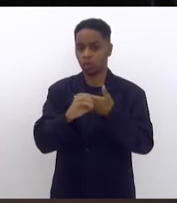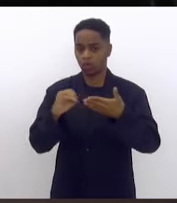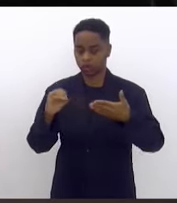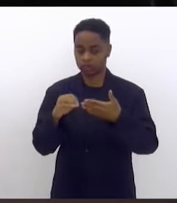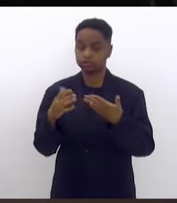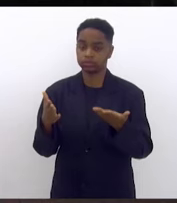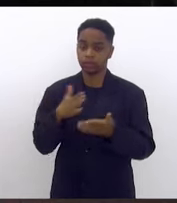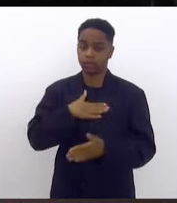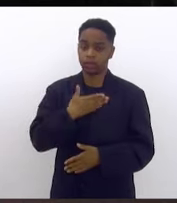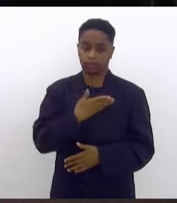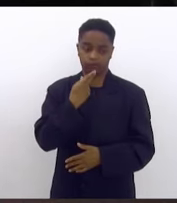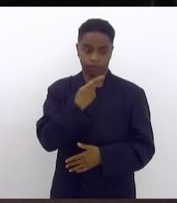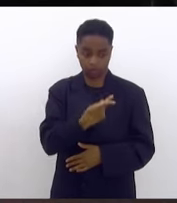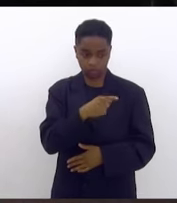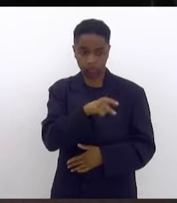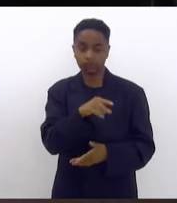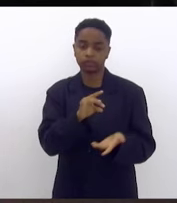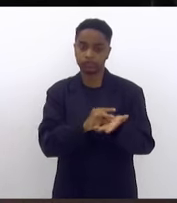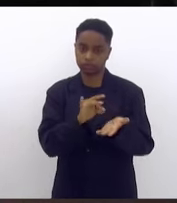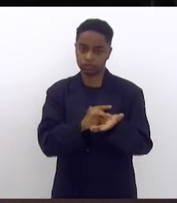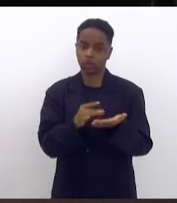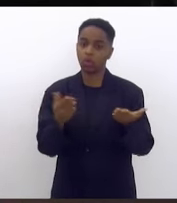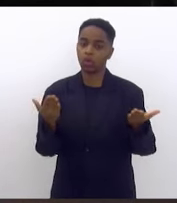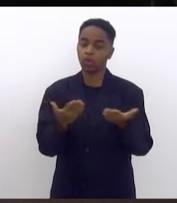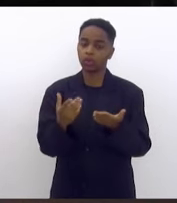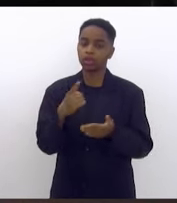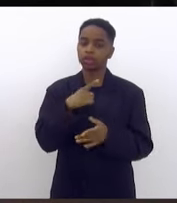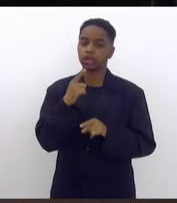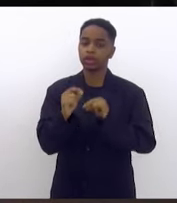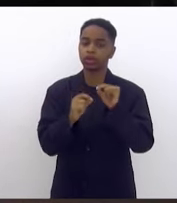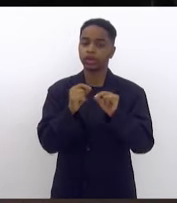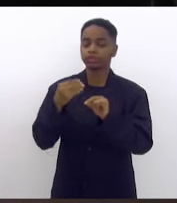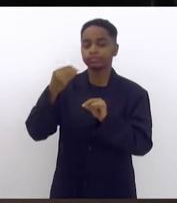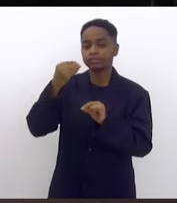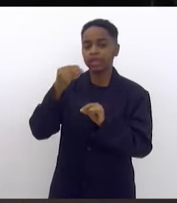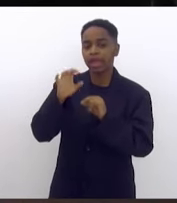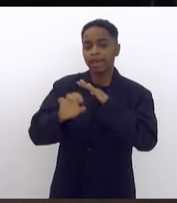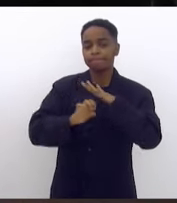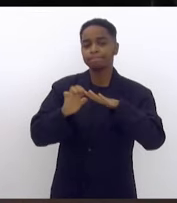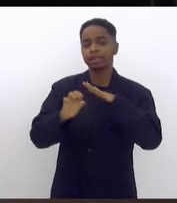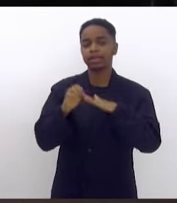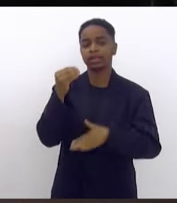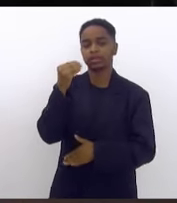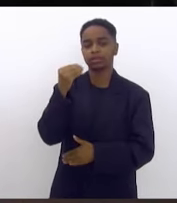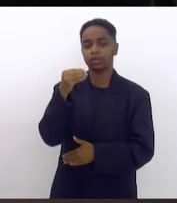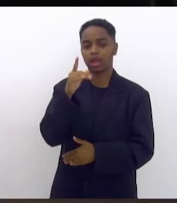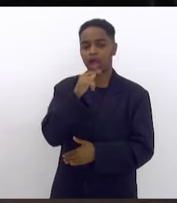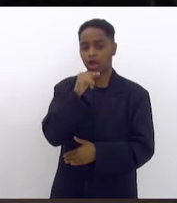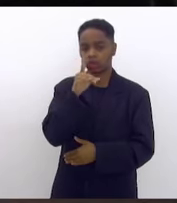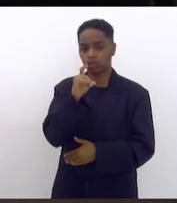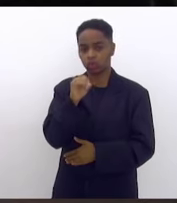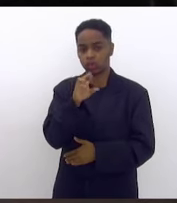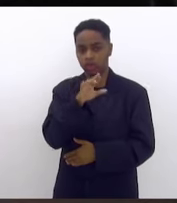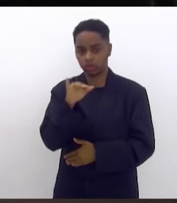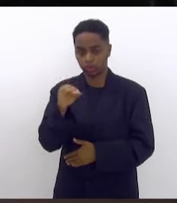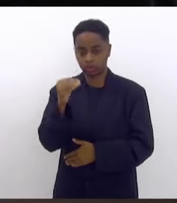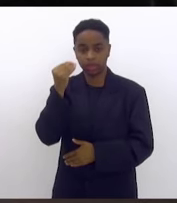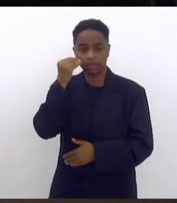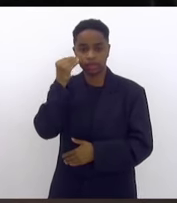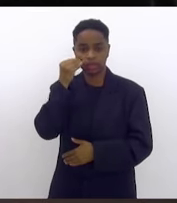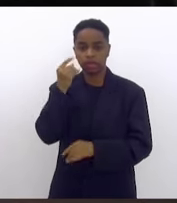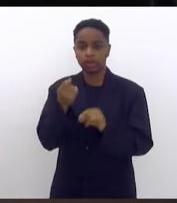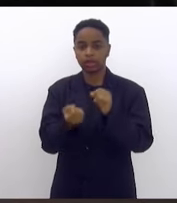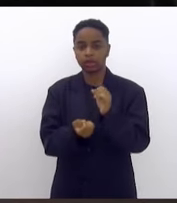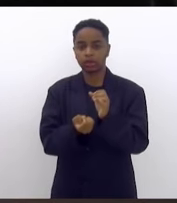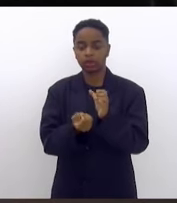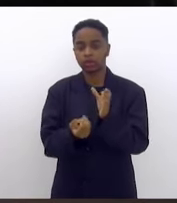é verdade. O que existe hoje é uma tentativa da empresa Águas do Rio de implementar os